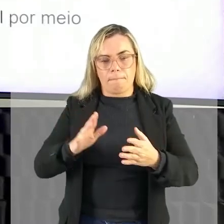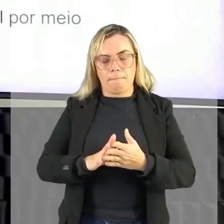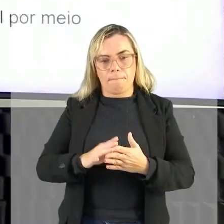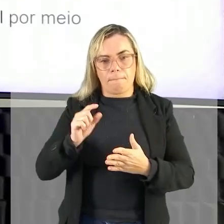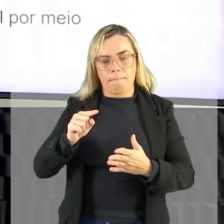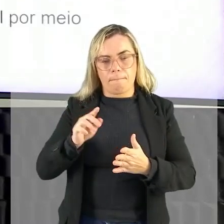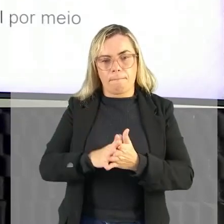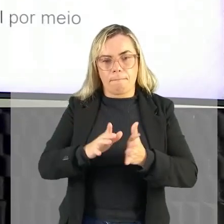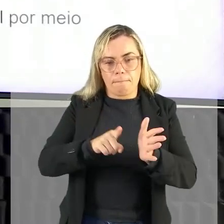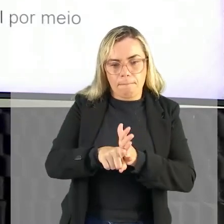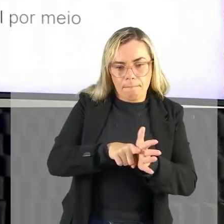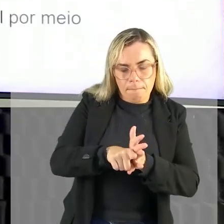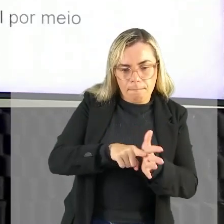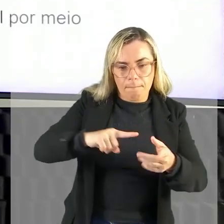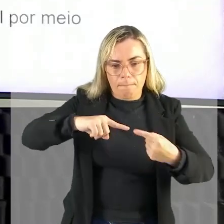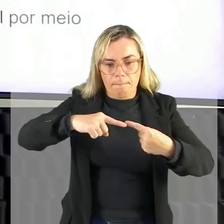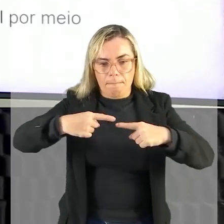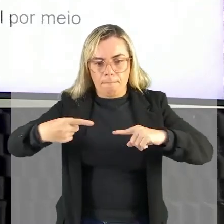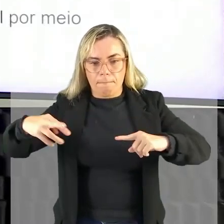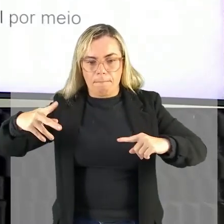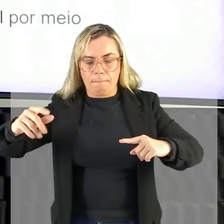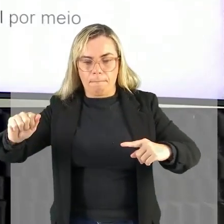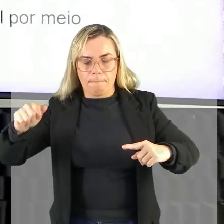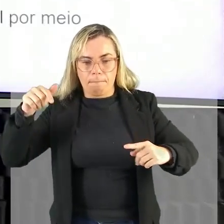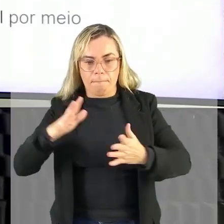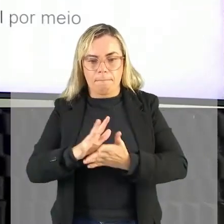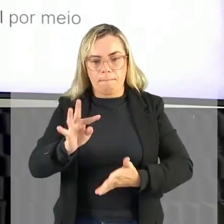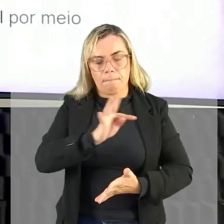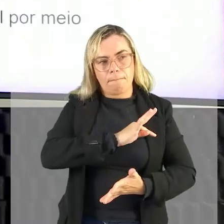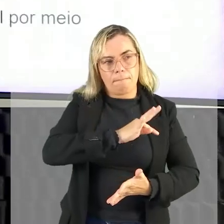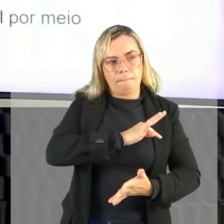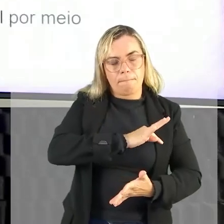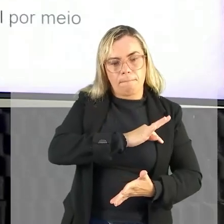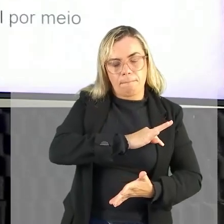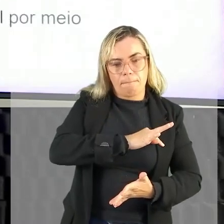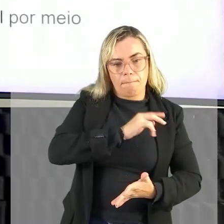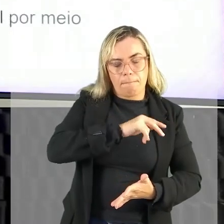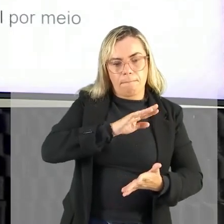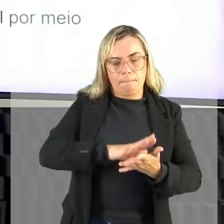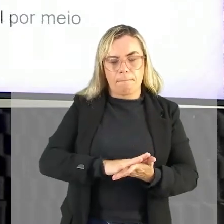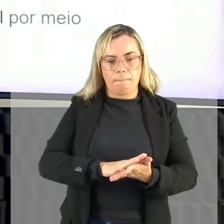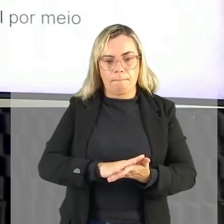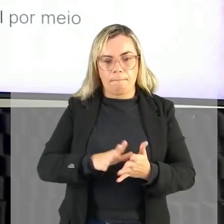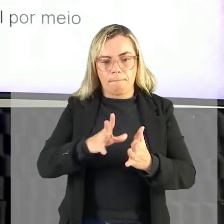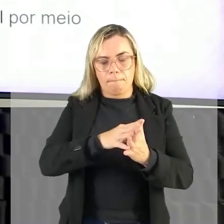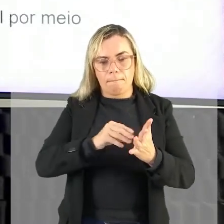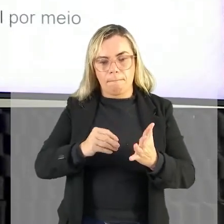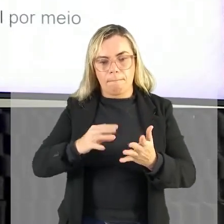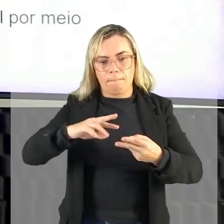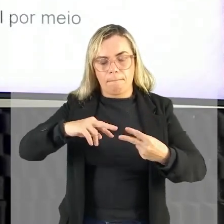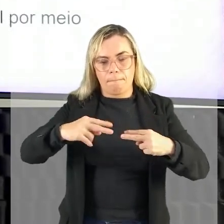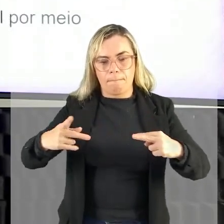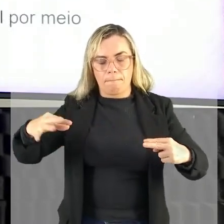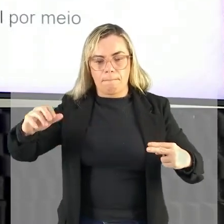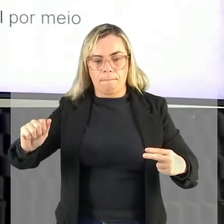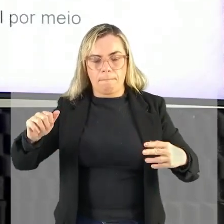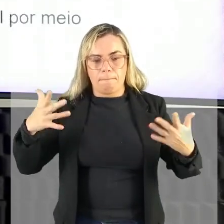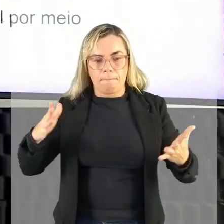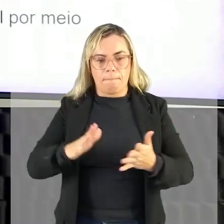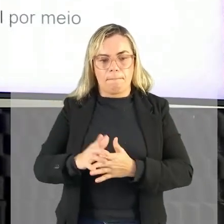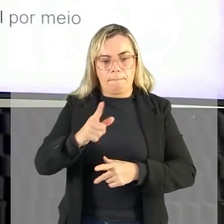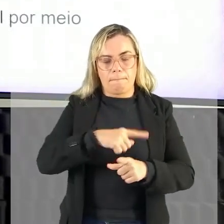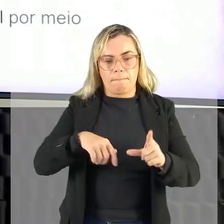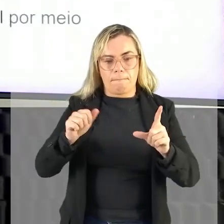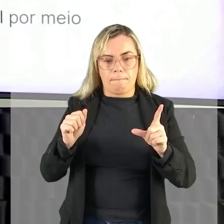eu investigue um vírus de RNA por meio de uma técnica que replica DNA. O que eu faço? Concentrar